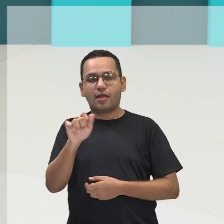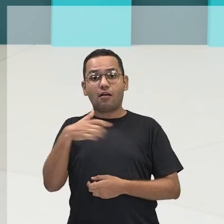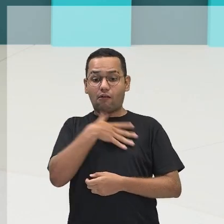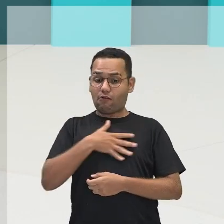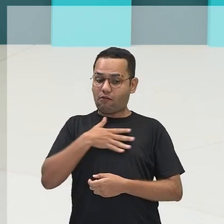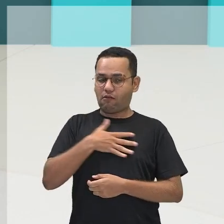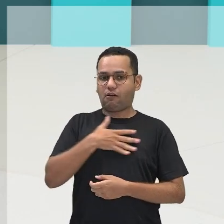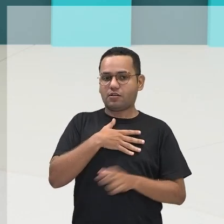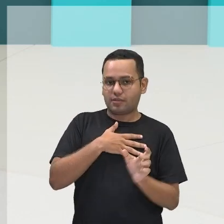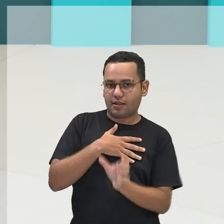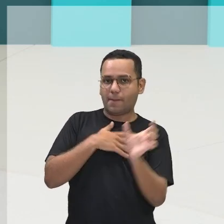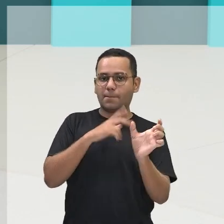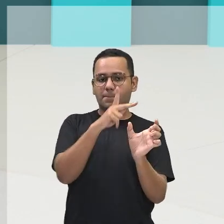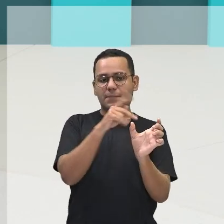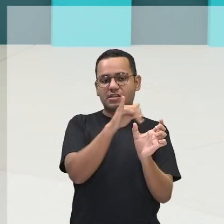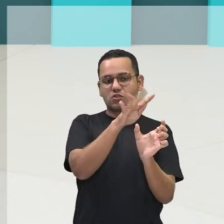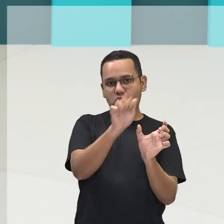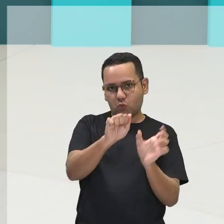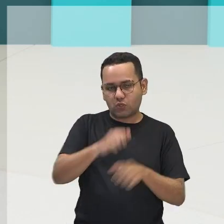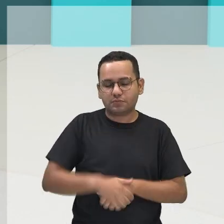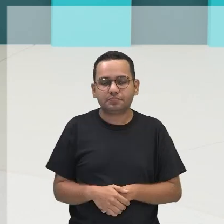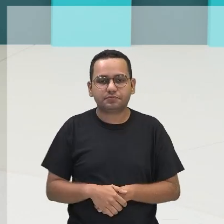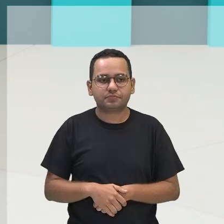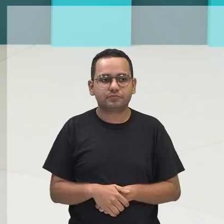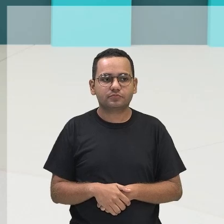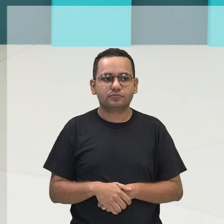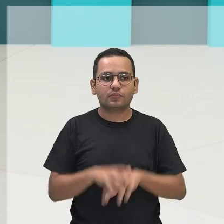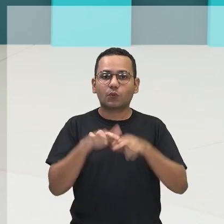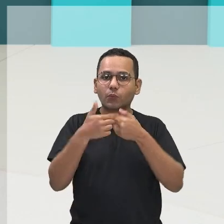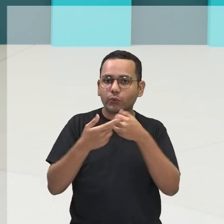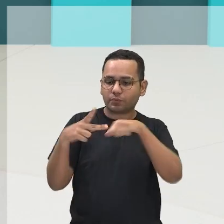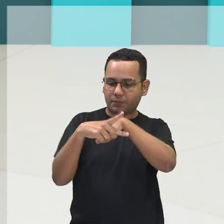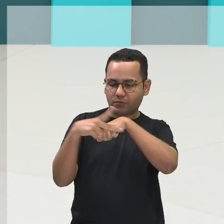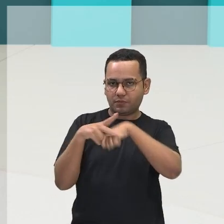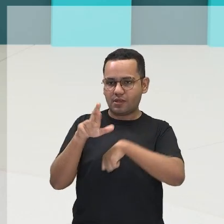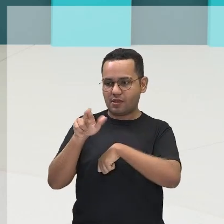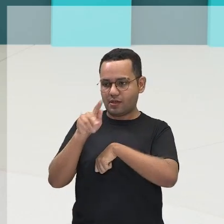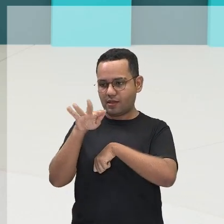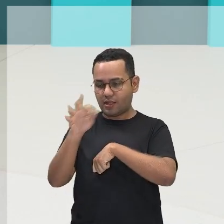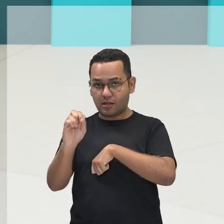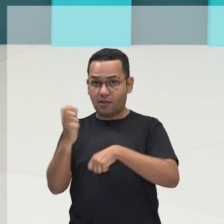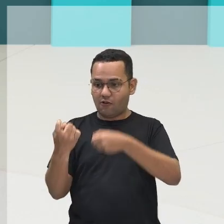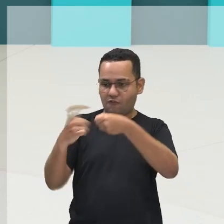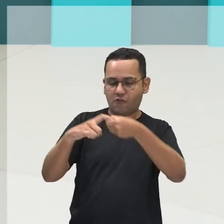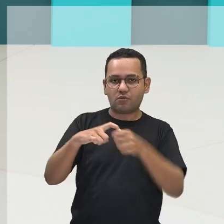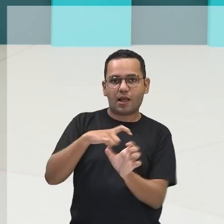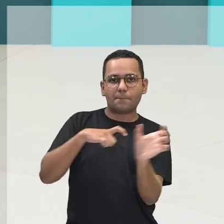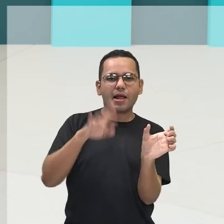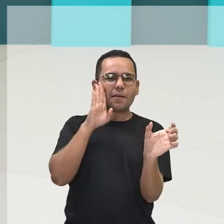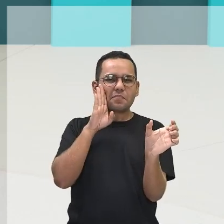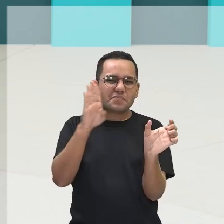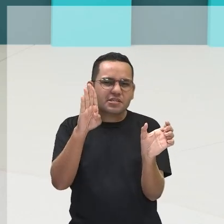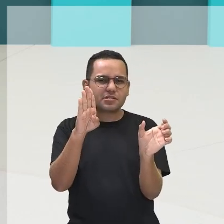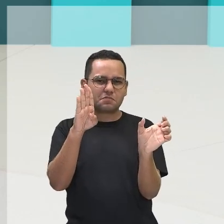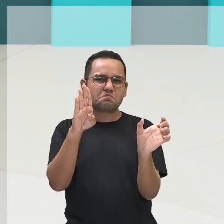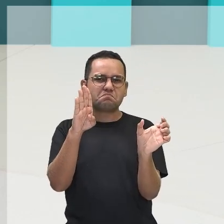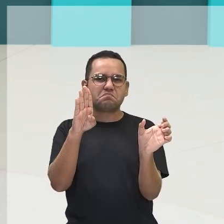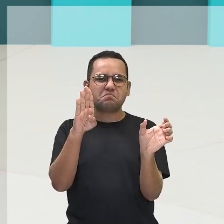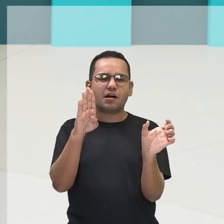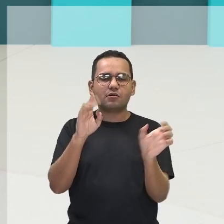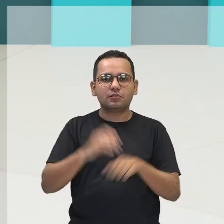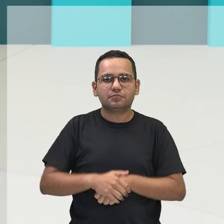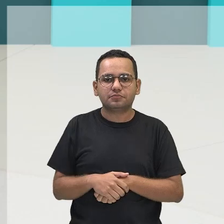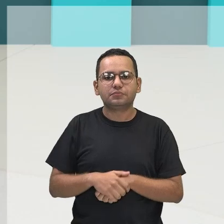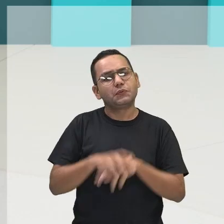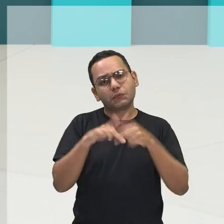Então, o pronome relativo, repetindo, é aquele que retoma o antecedente, é aquele que substitui o